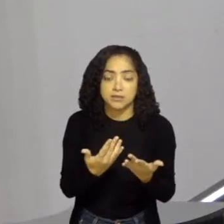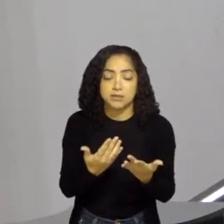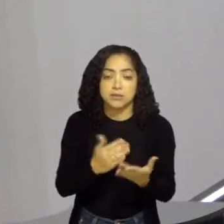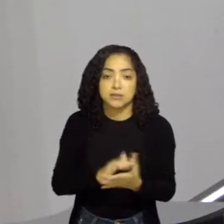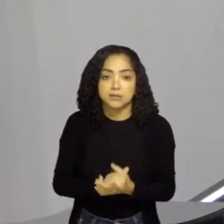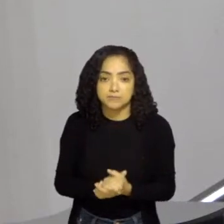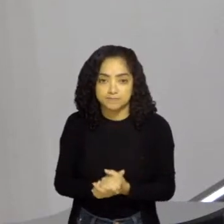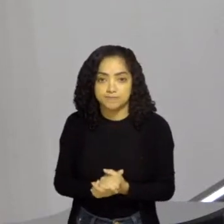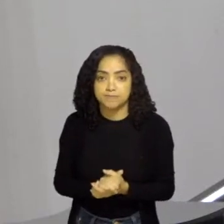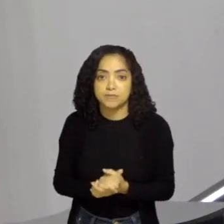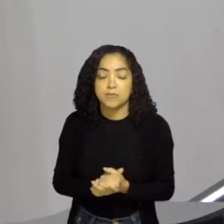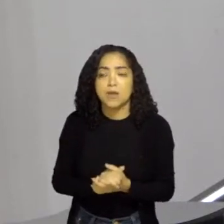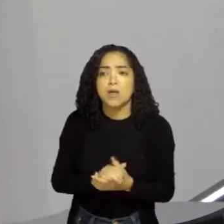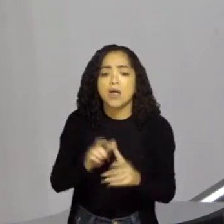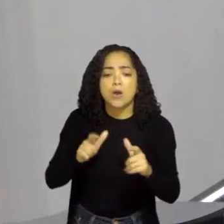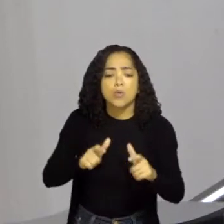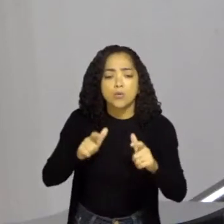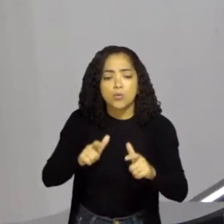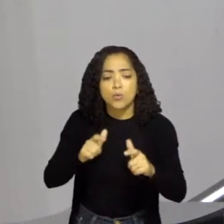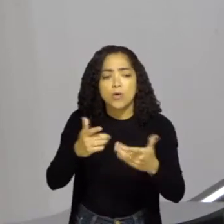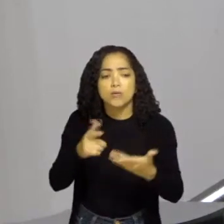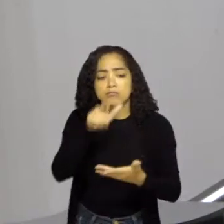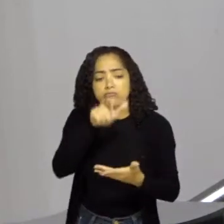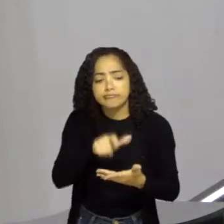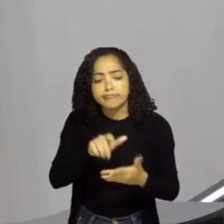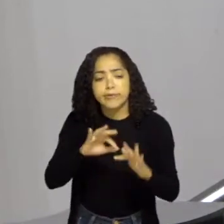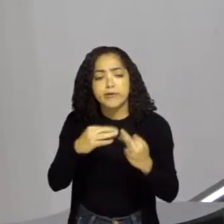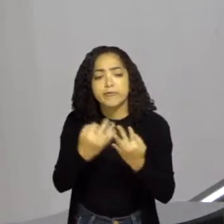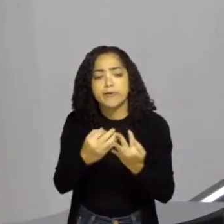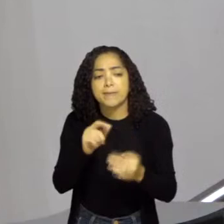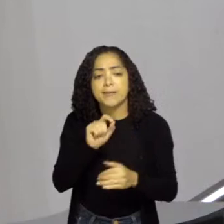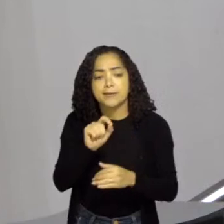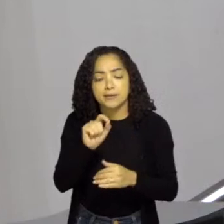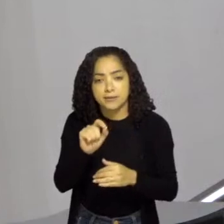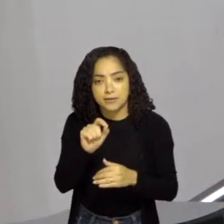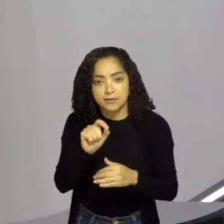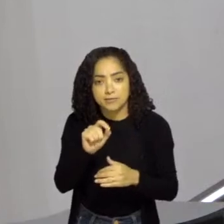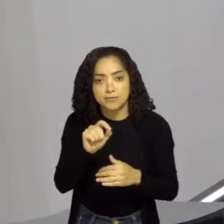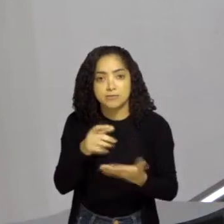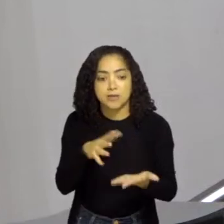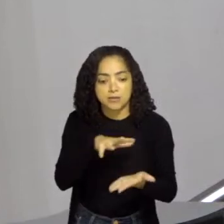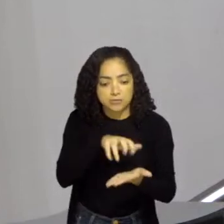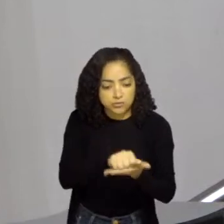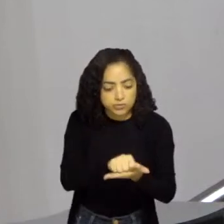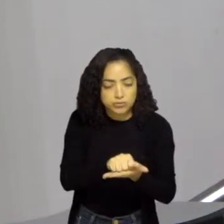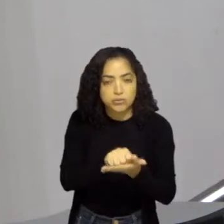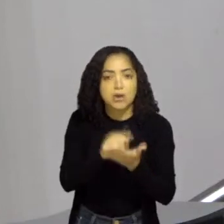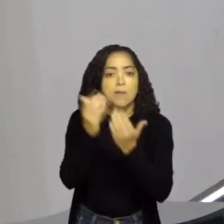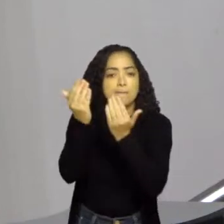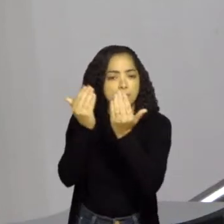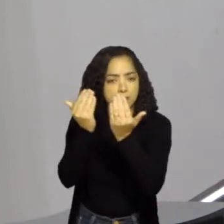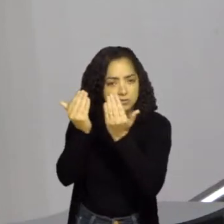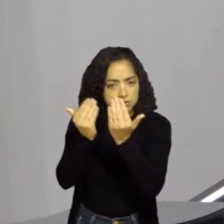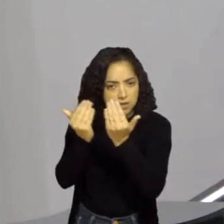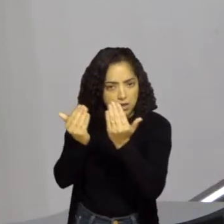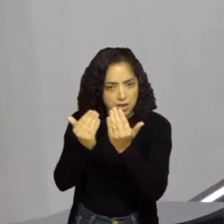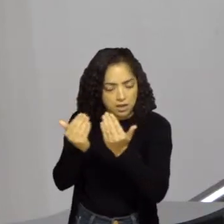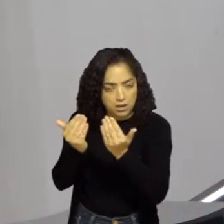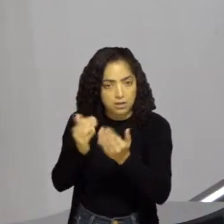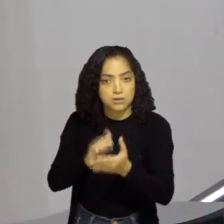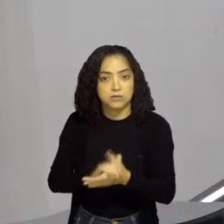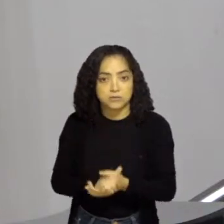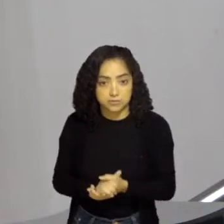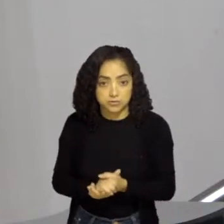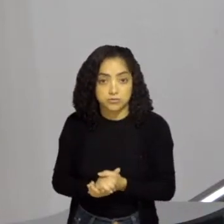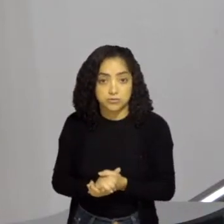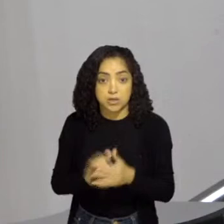que você veio, quem é a tua família, vai passar por psicólogo, vai passar por